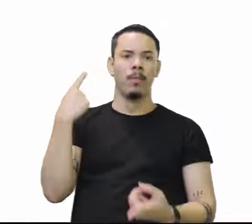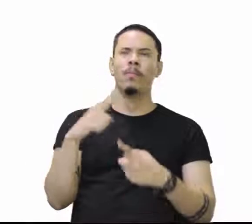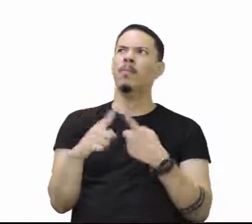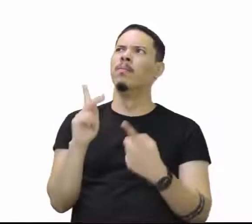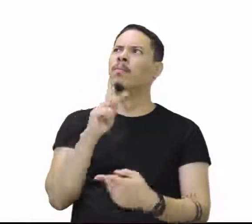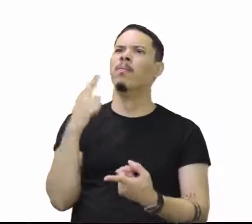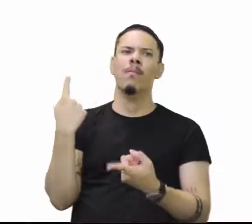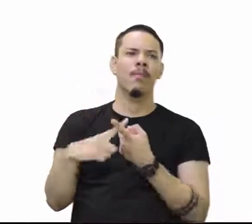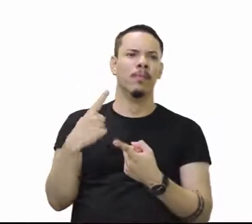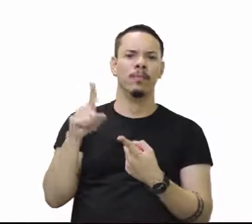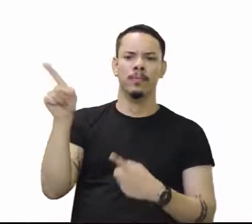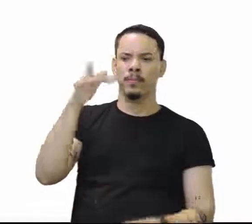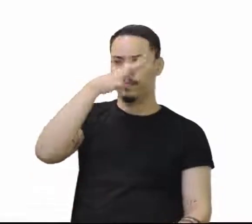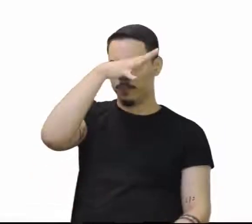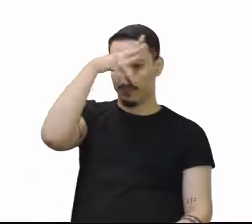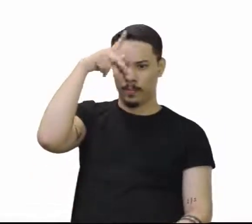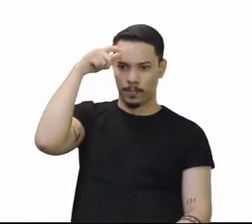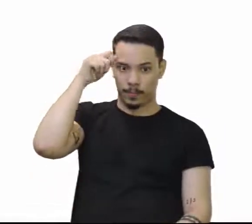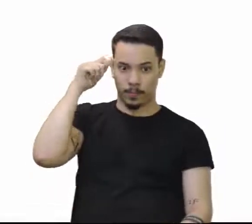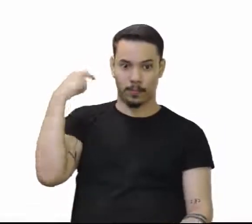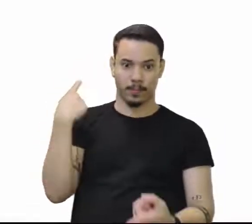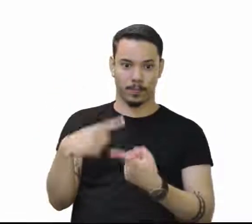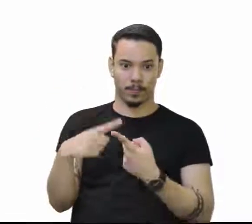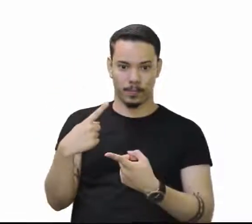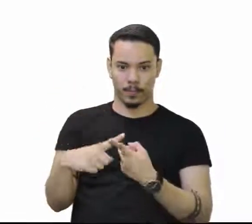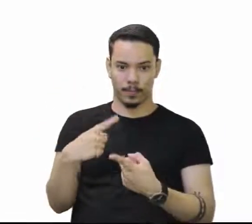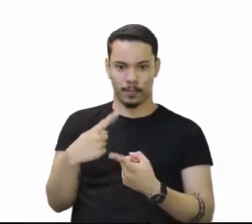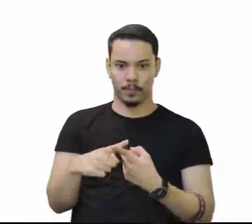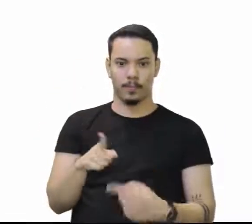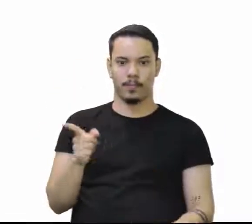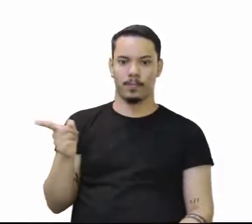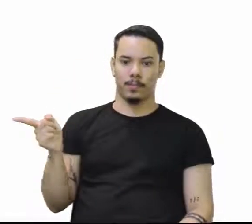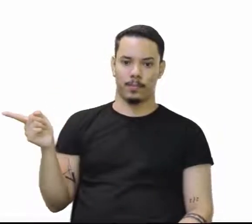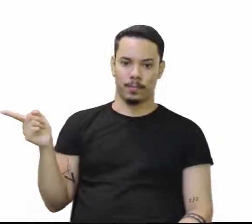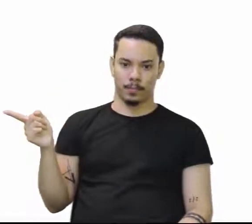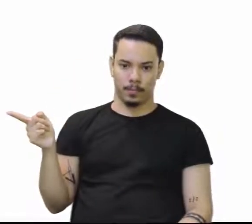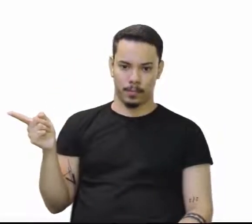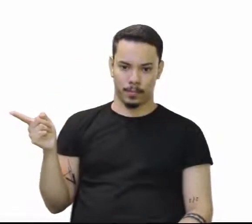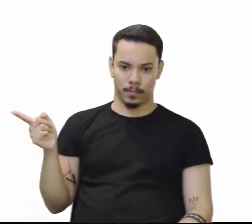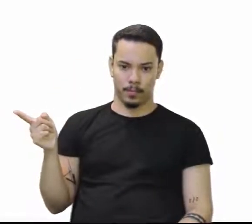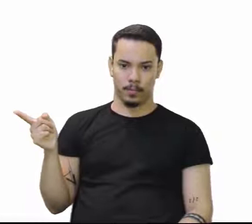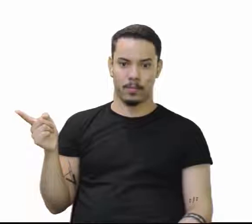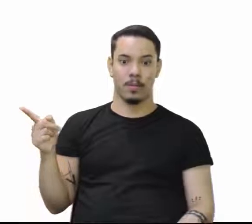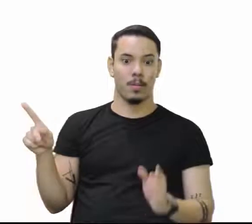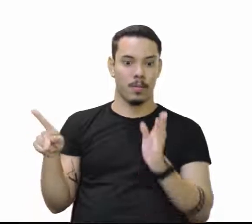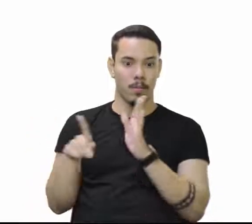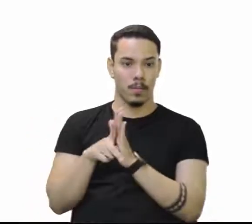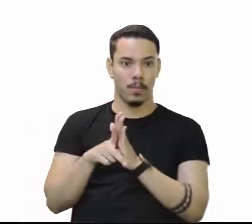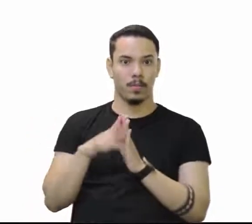Professor, por que do Mato Grosso? Porque Santo Antônio do Rio Madeira